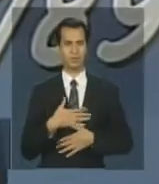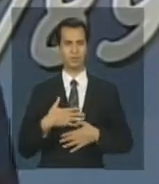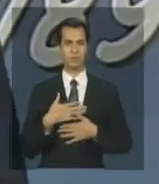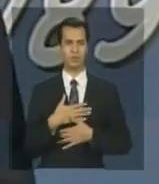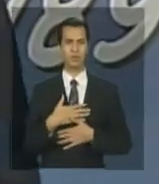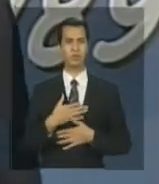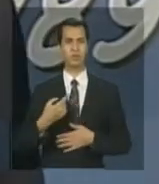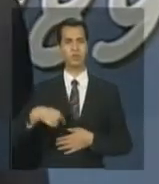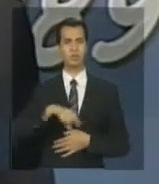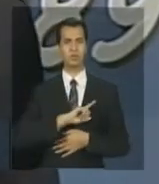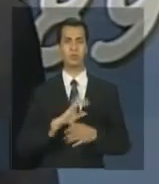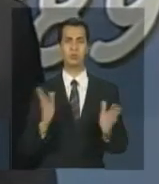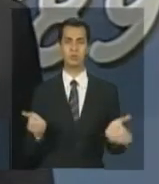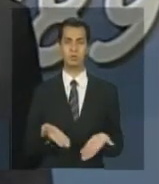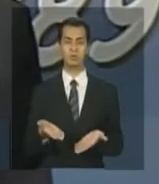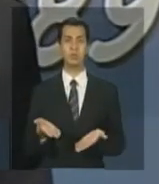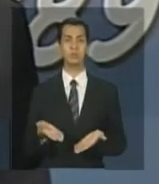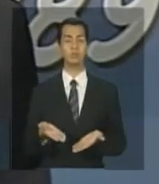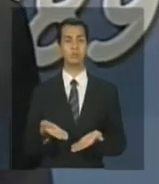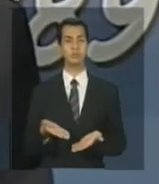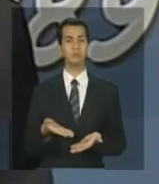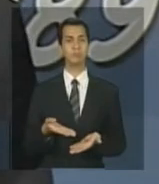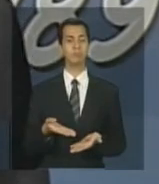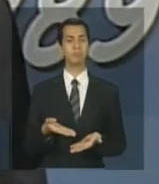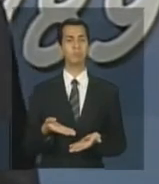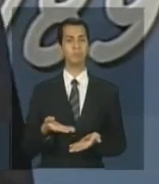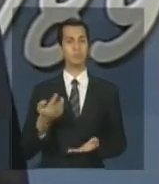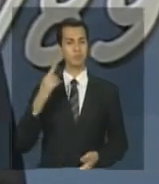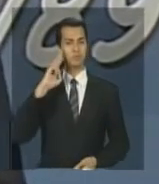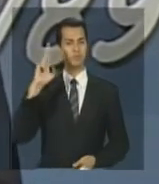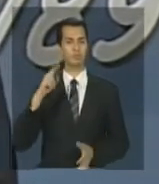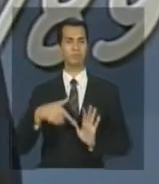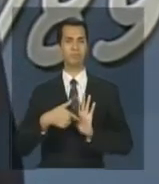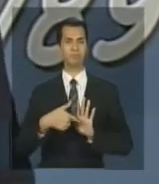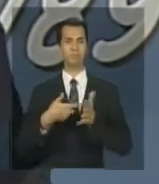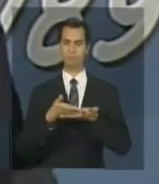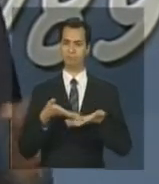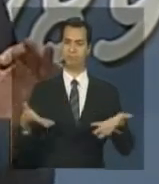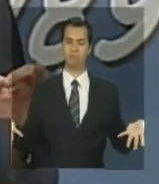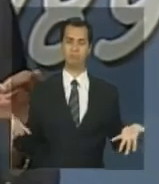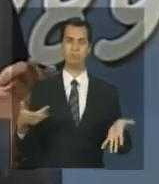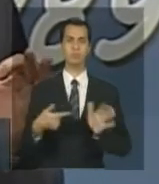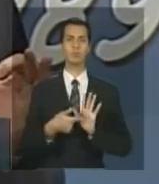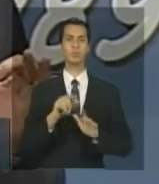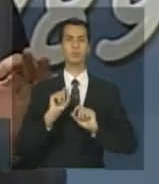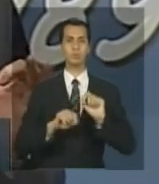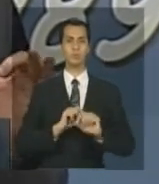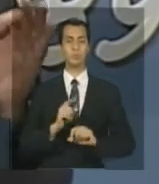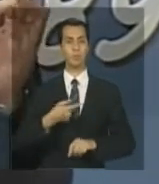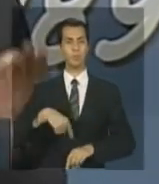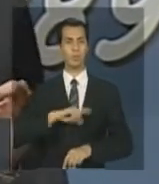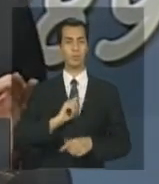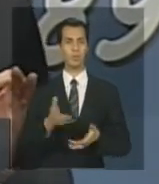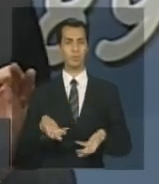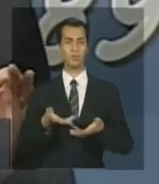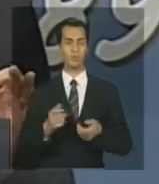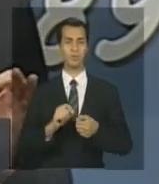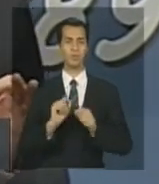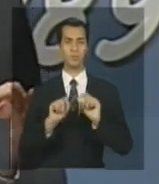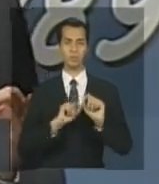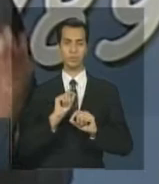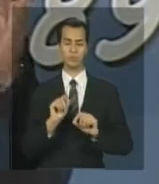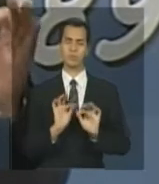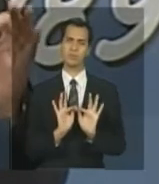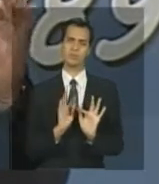que nós estamos presidindo esta solenidade para assinalar algo que é muito singelo